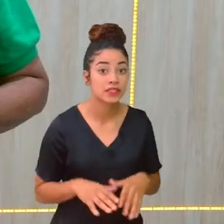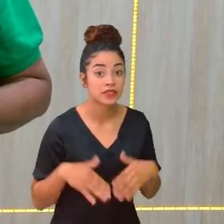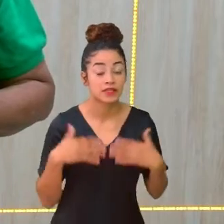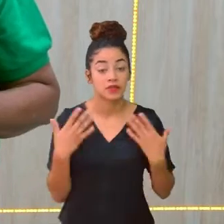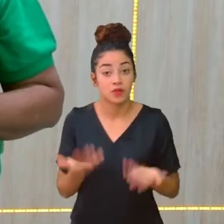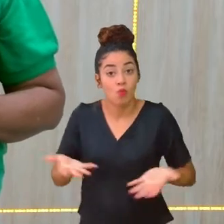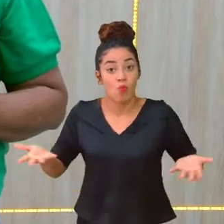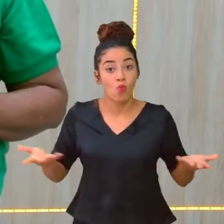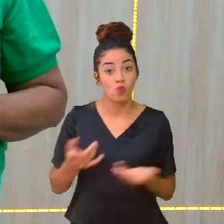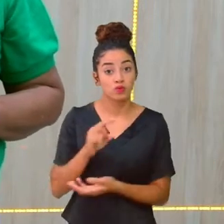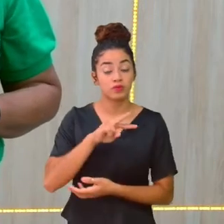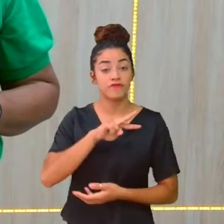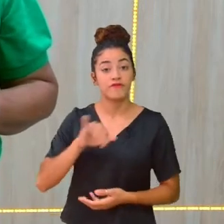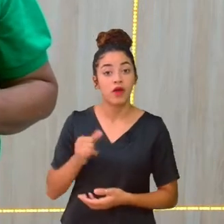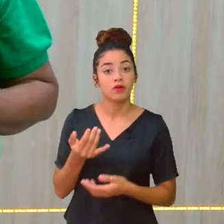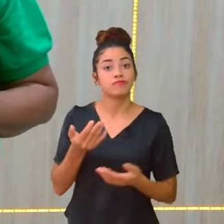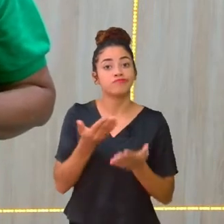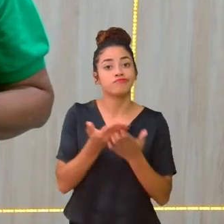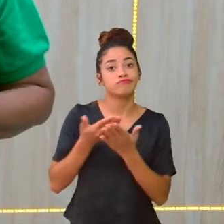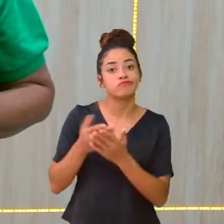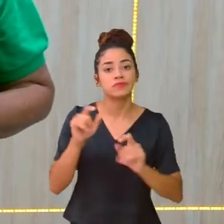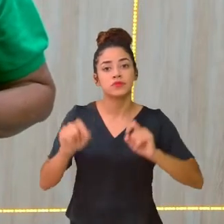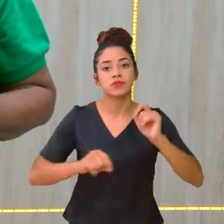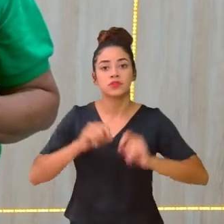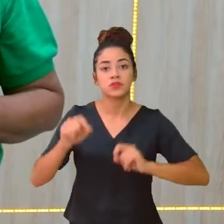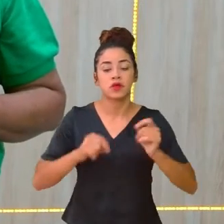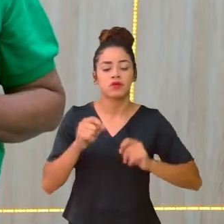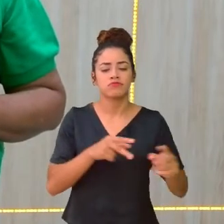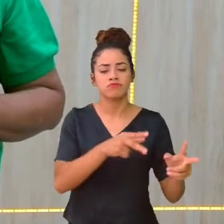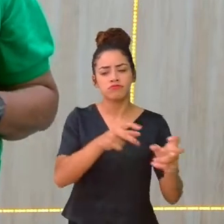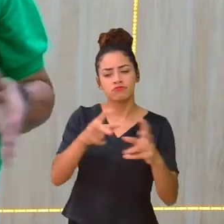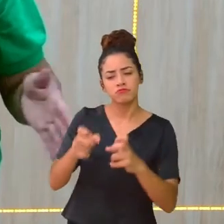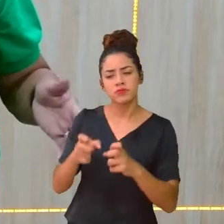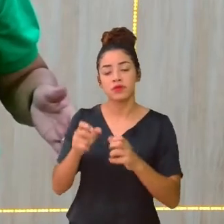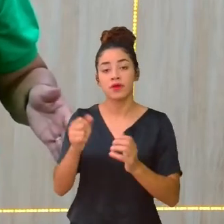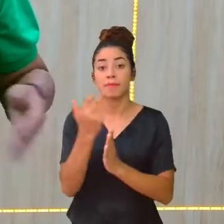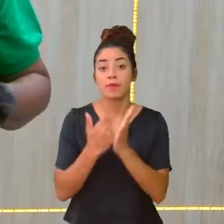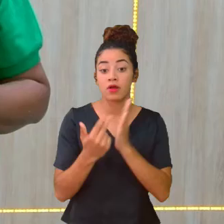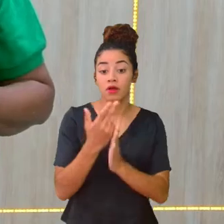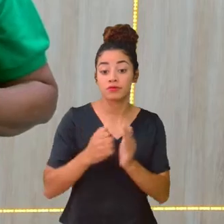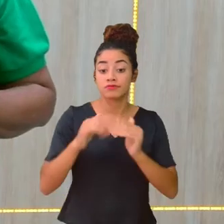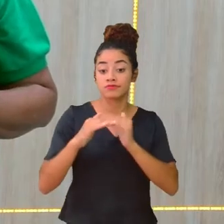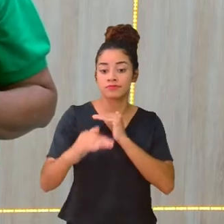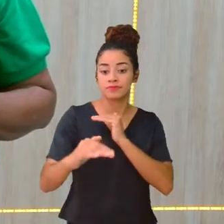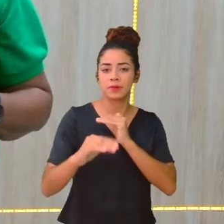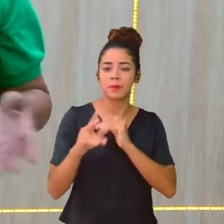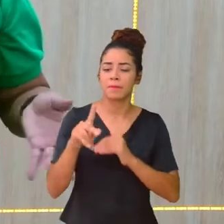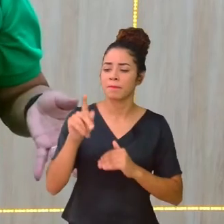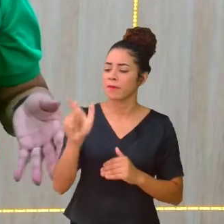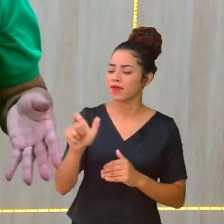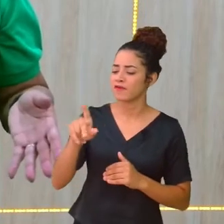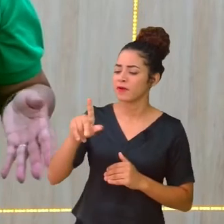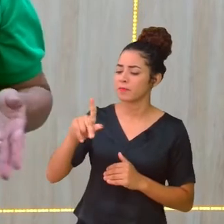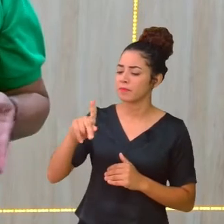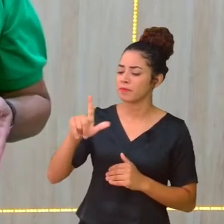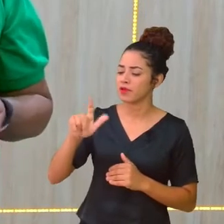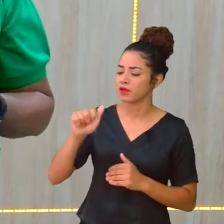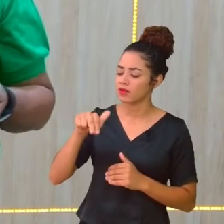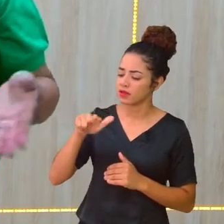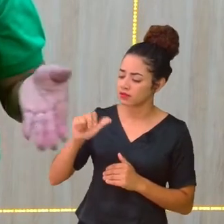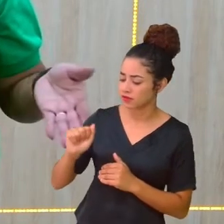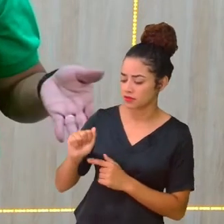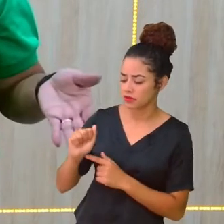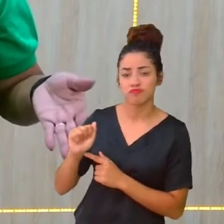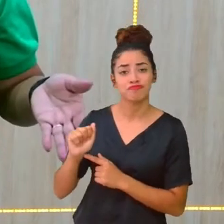vamos ver hoje reconhecimento de figuras planas. E o próprio nome já está dizendo, planas. Então,